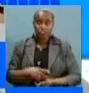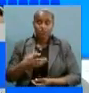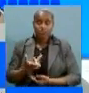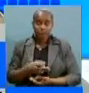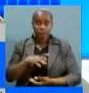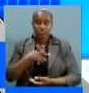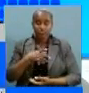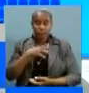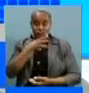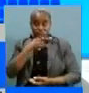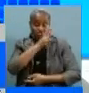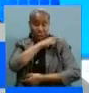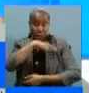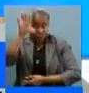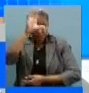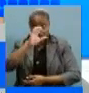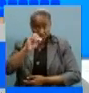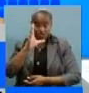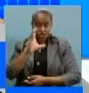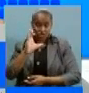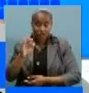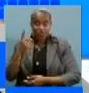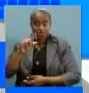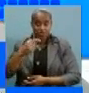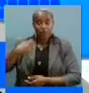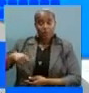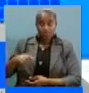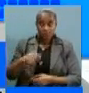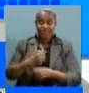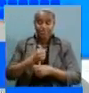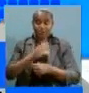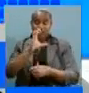Observações feitas pelo chefe de Estado, Jorge Carlos Fonseca, que também é presidente em exercício da Cplp.